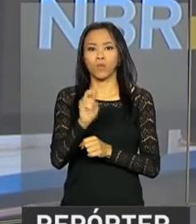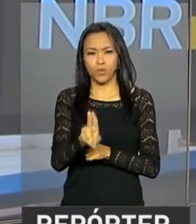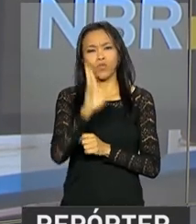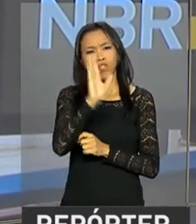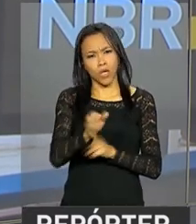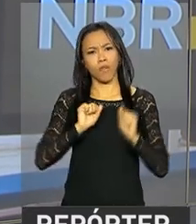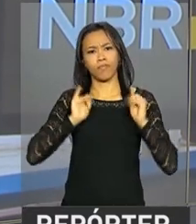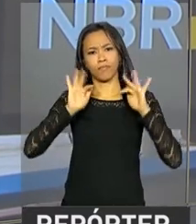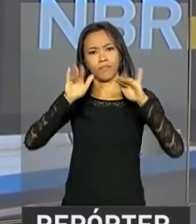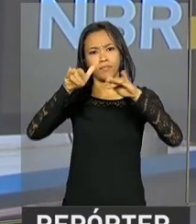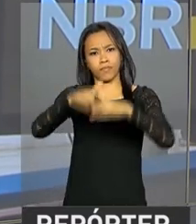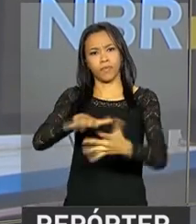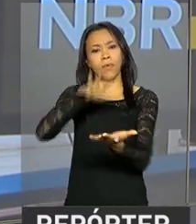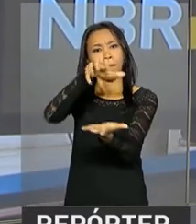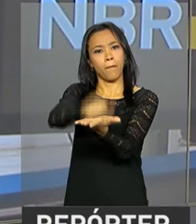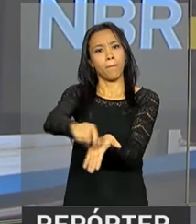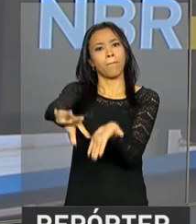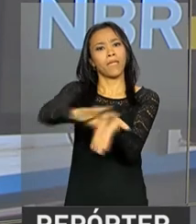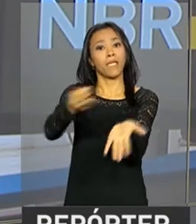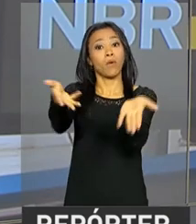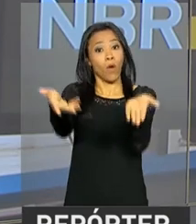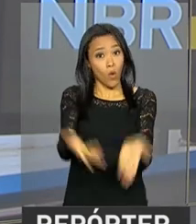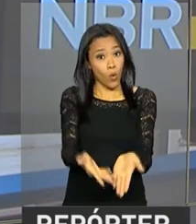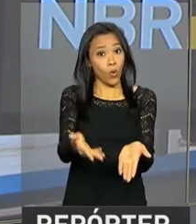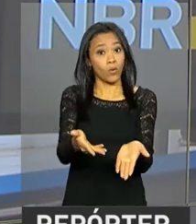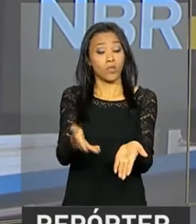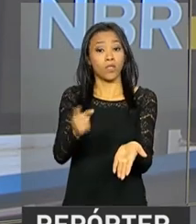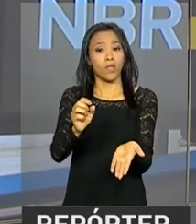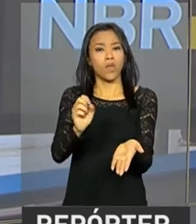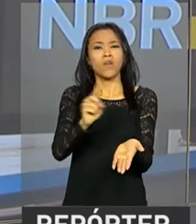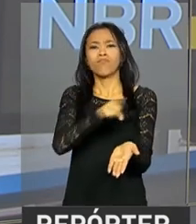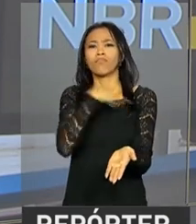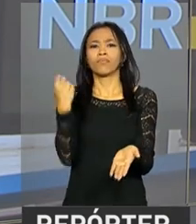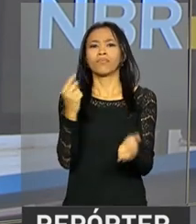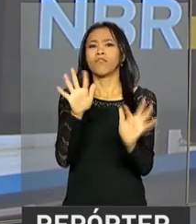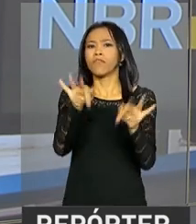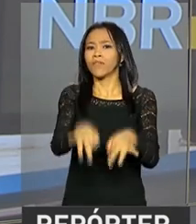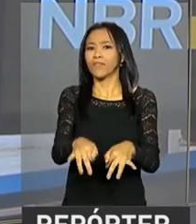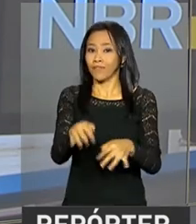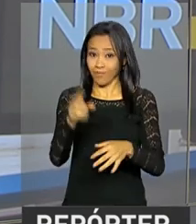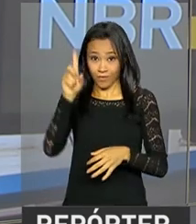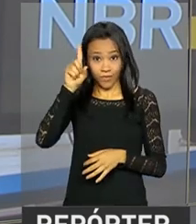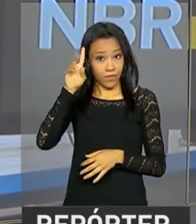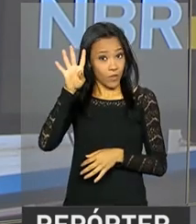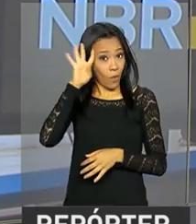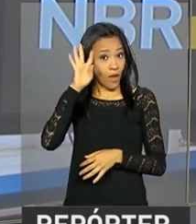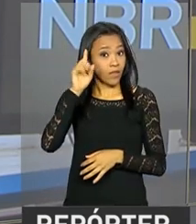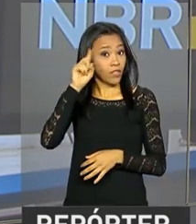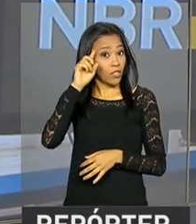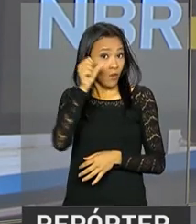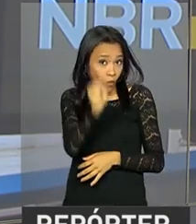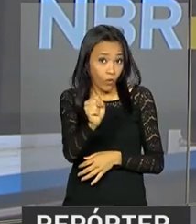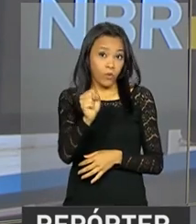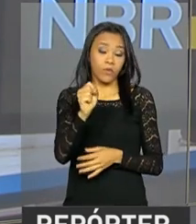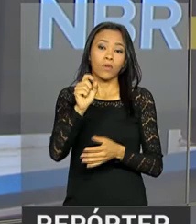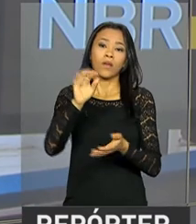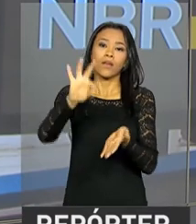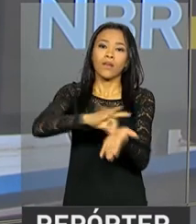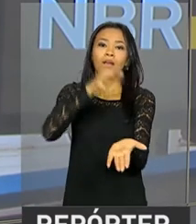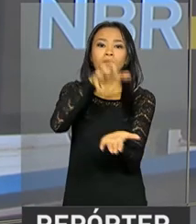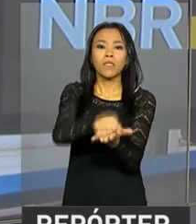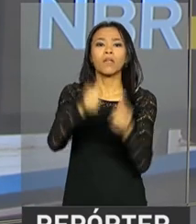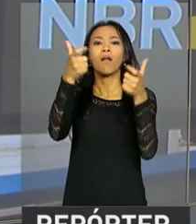a matrícula a partir de hoje. O prazo termina na próxima quarta-feira, dia 8. As matrículas devem ser feitas